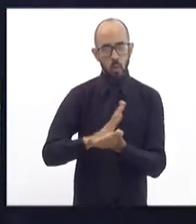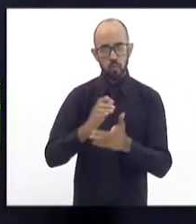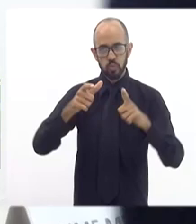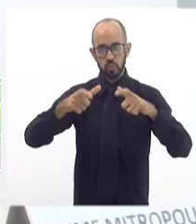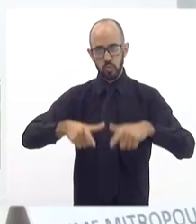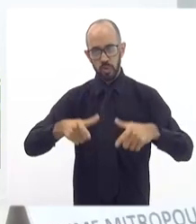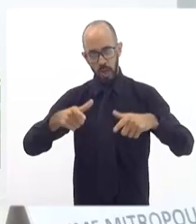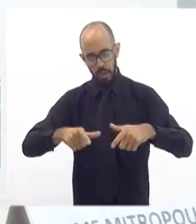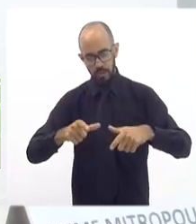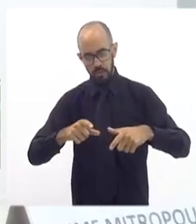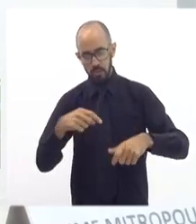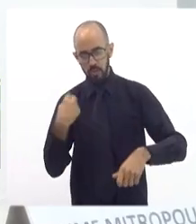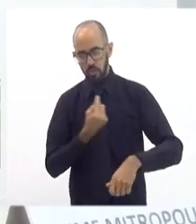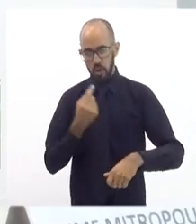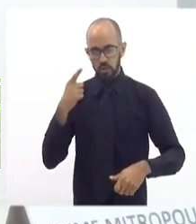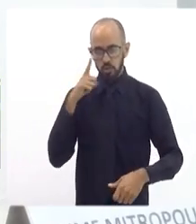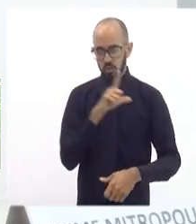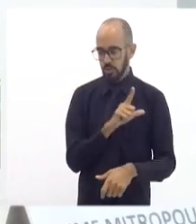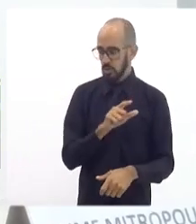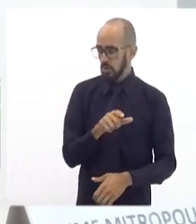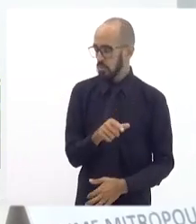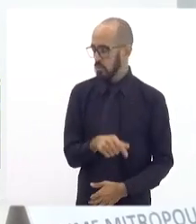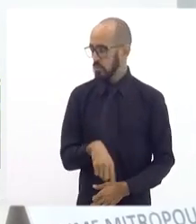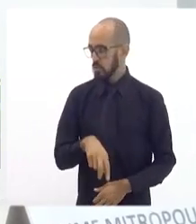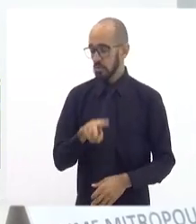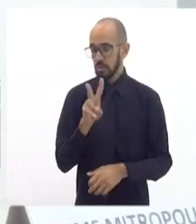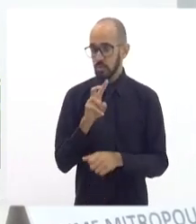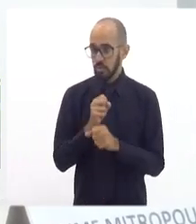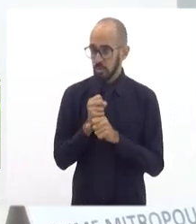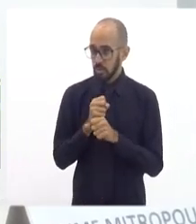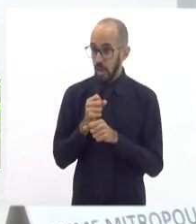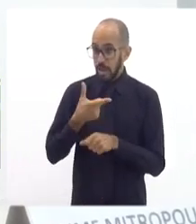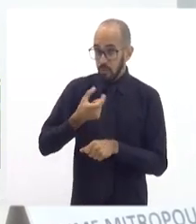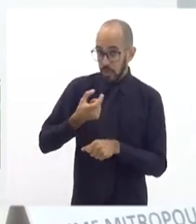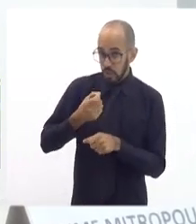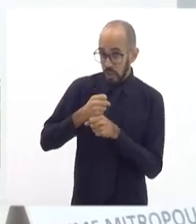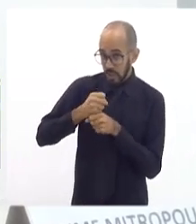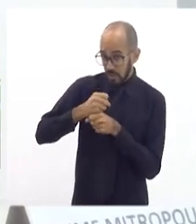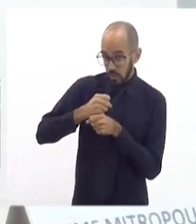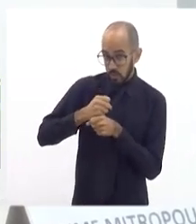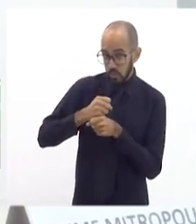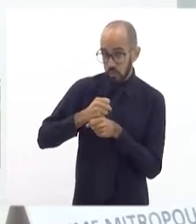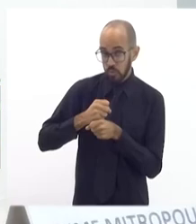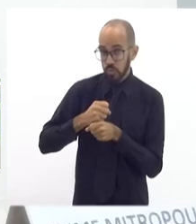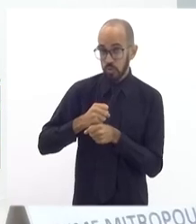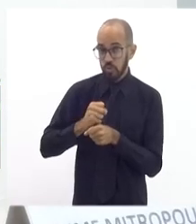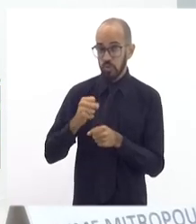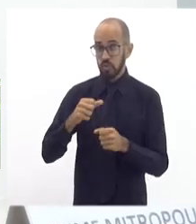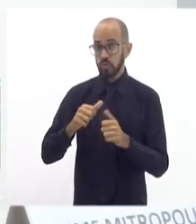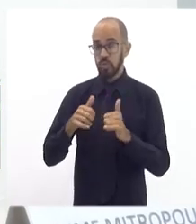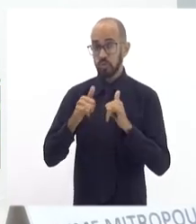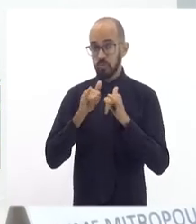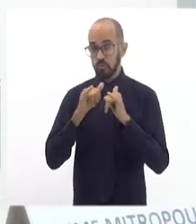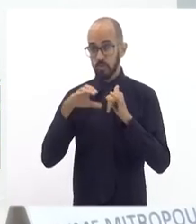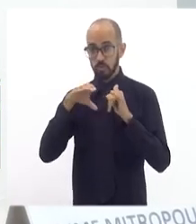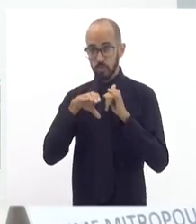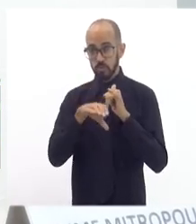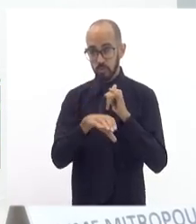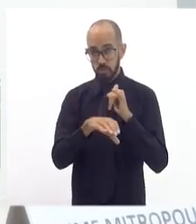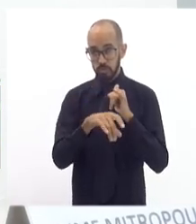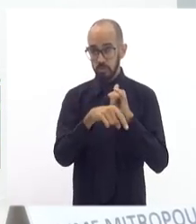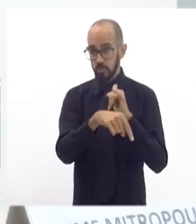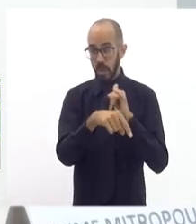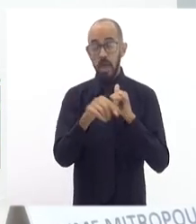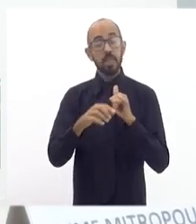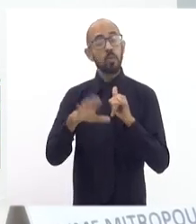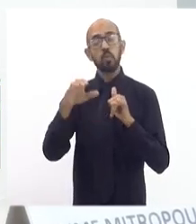nesses nessas últimas duas décadas a partir de empreendimentos de usinas hidrelétricas conseguimos presidentes